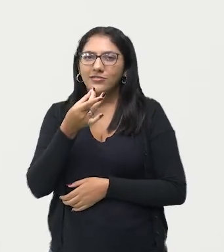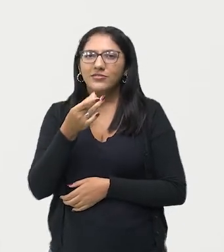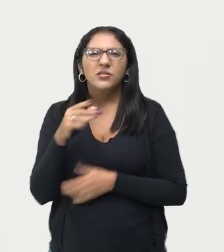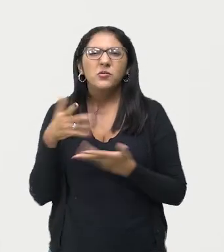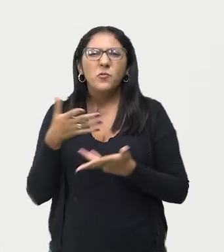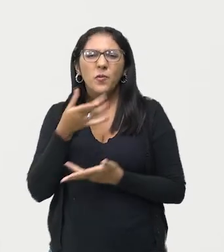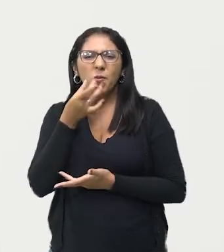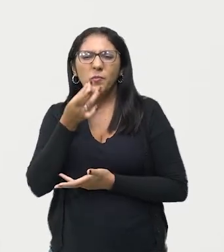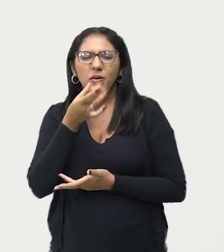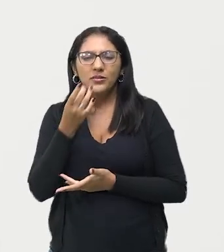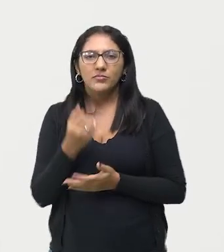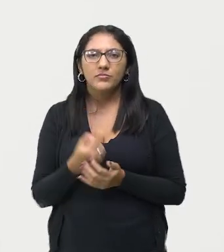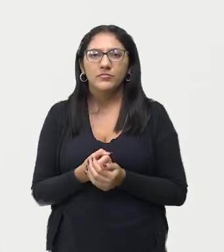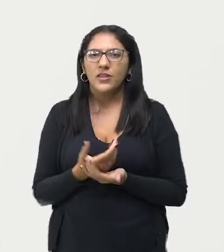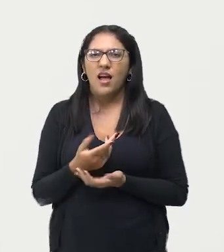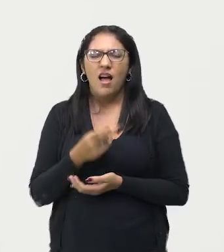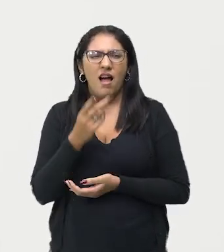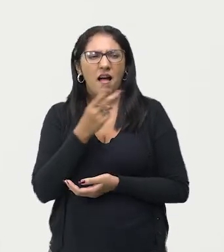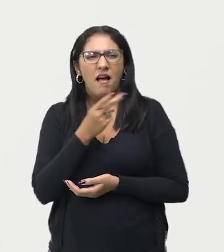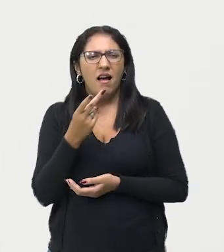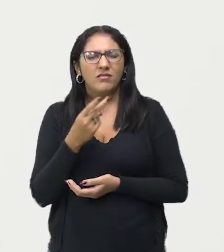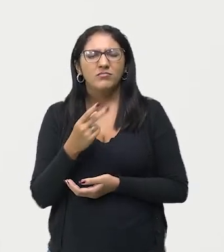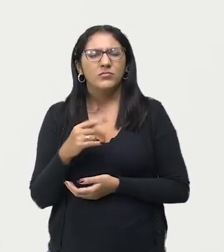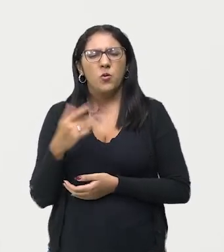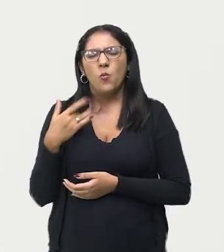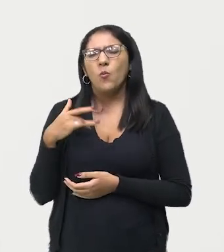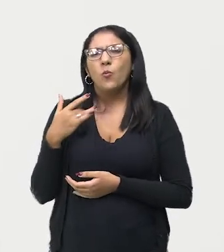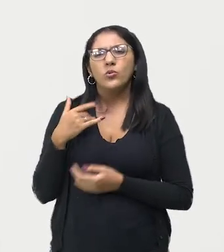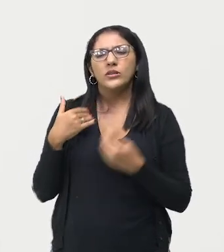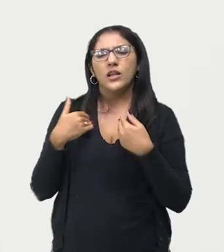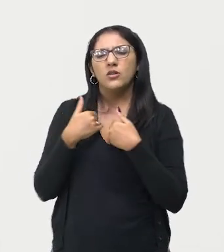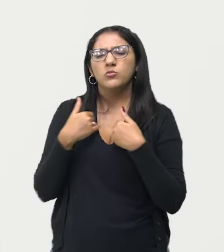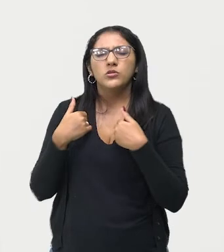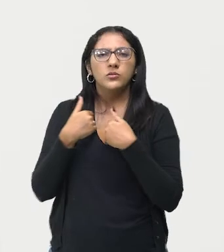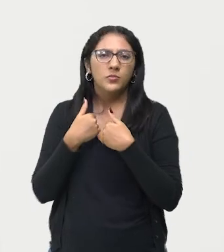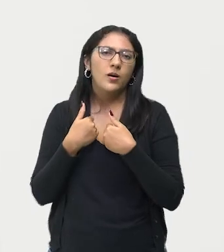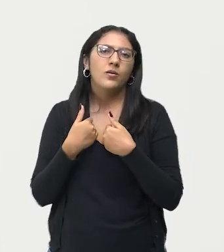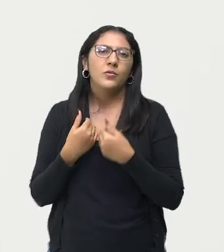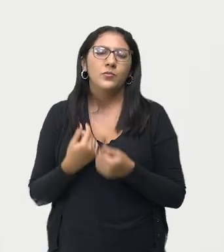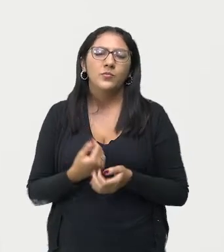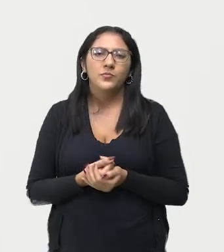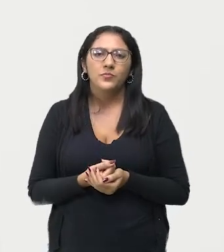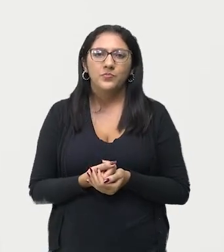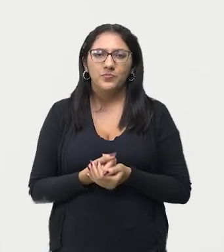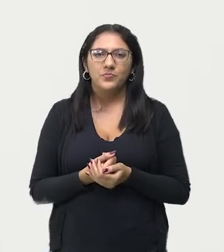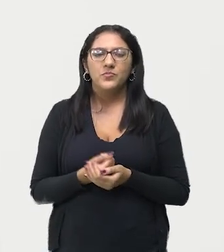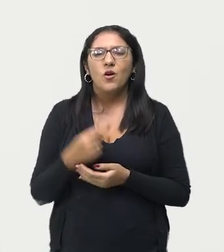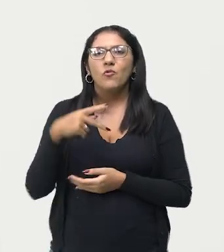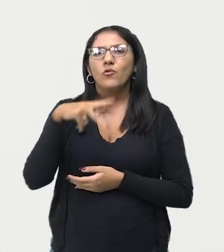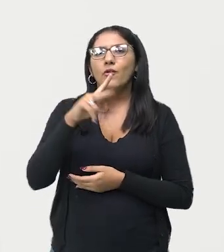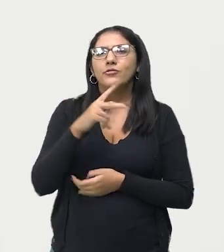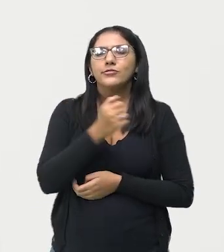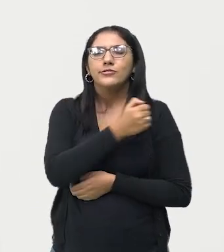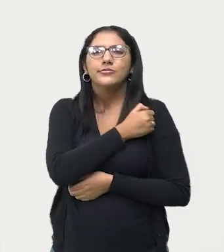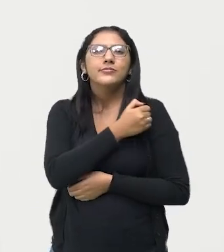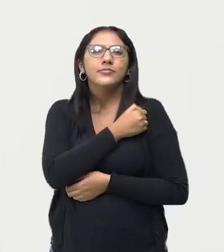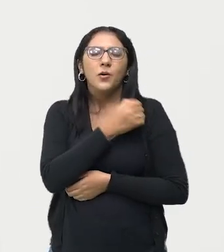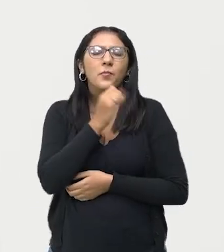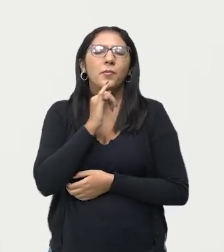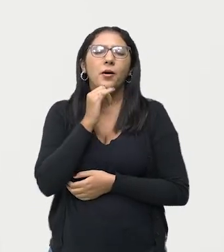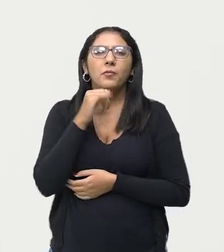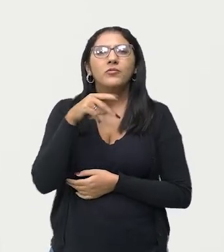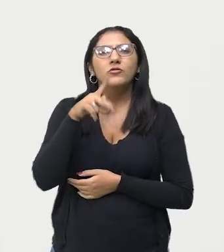opinião? Ah, isso é uma crueldade contra o burro. Me digam, vocês aí do outro lado, me